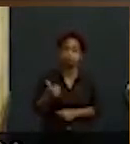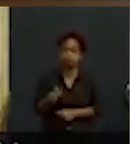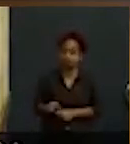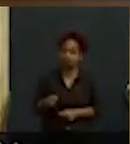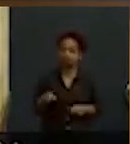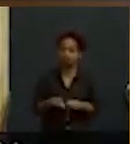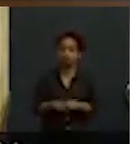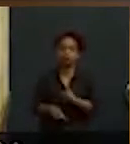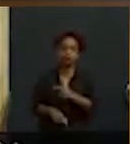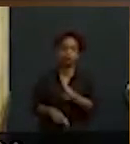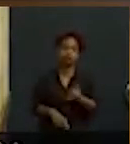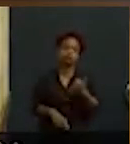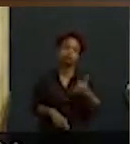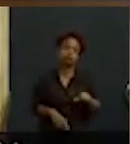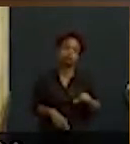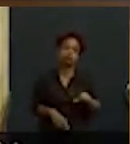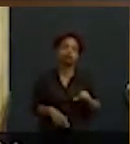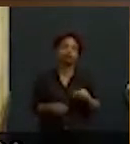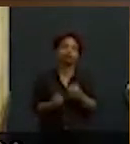2017-2019,